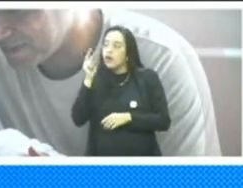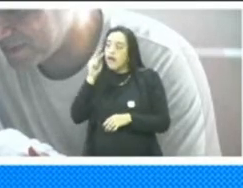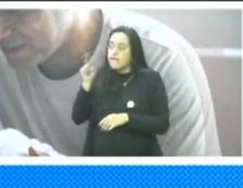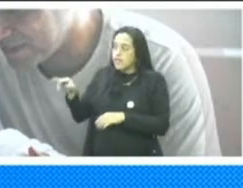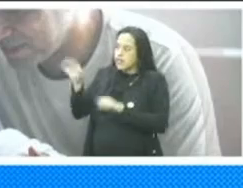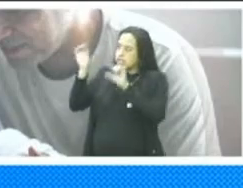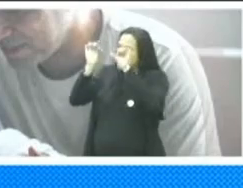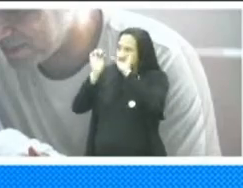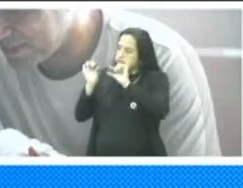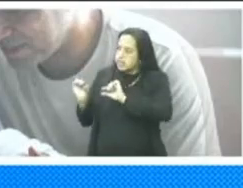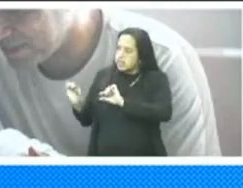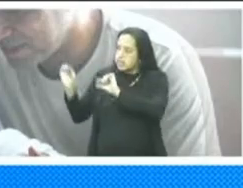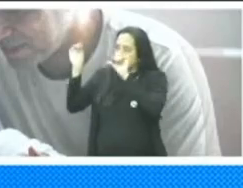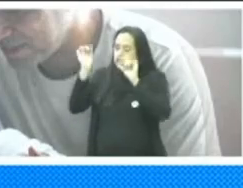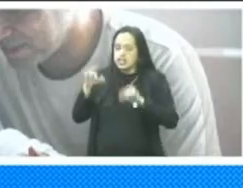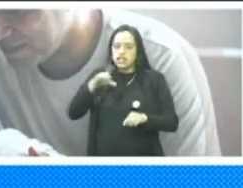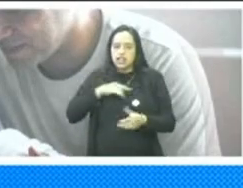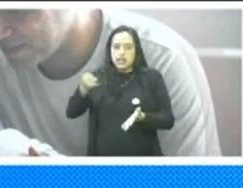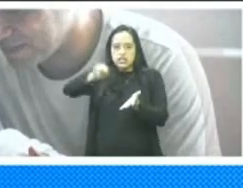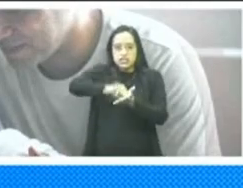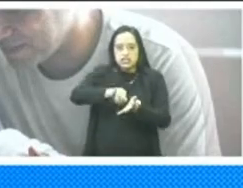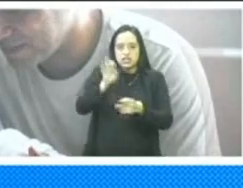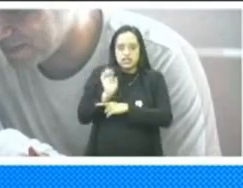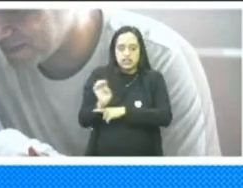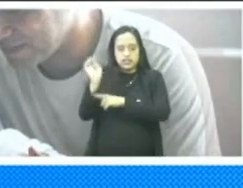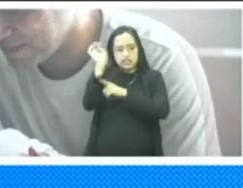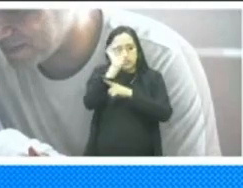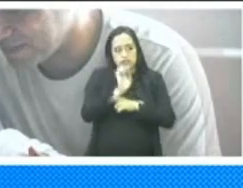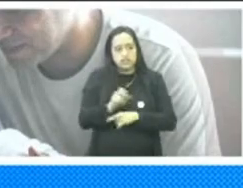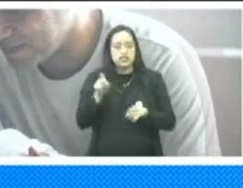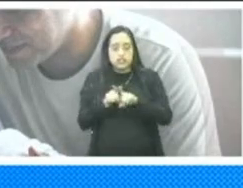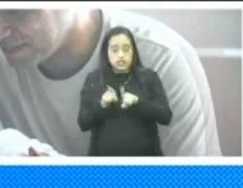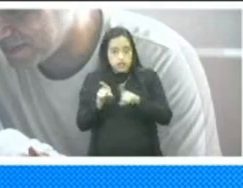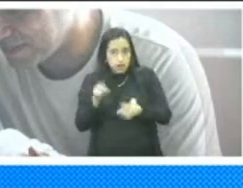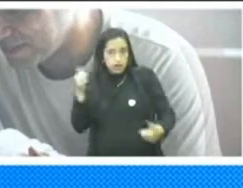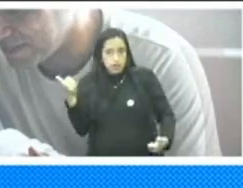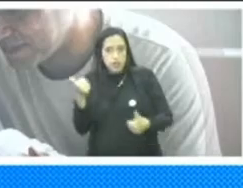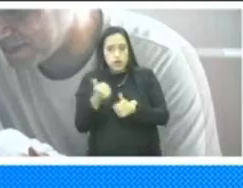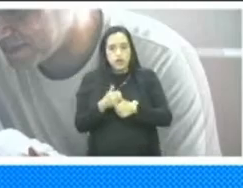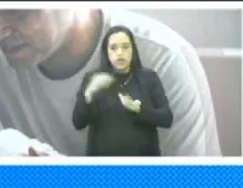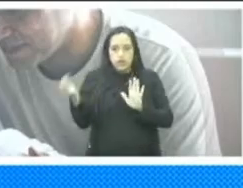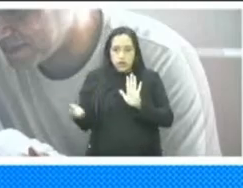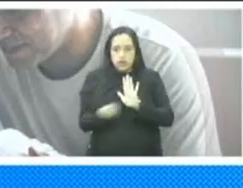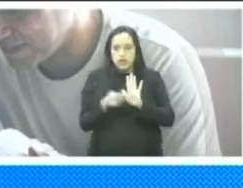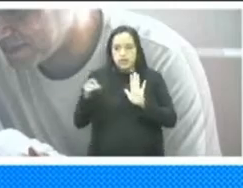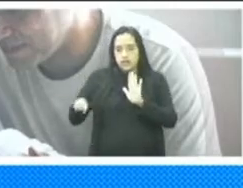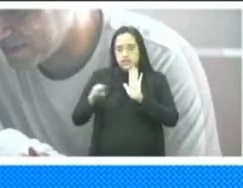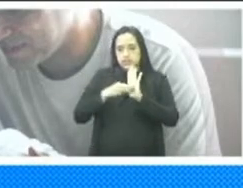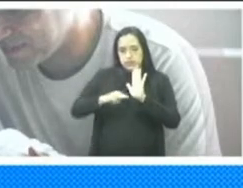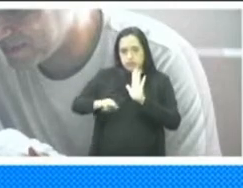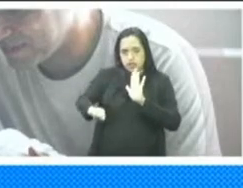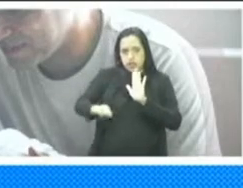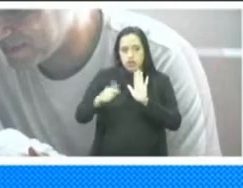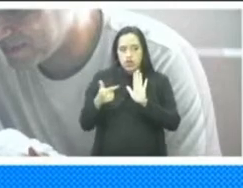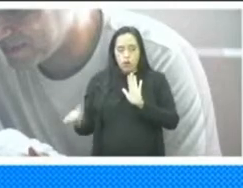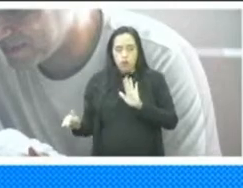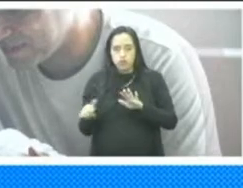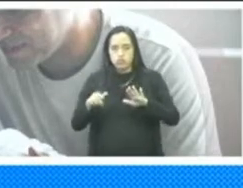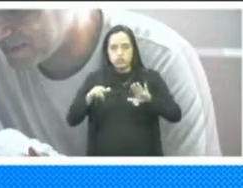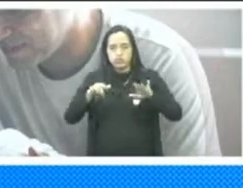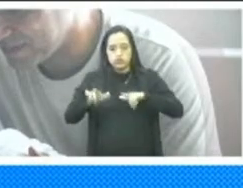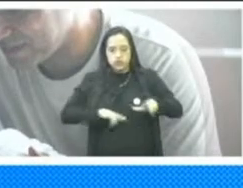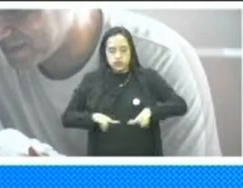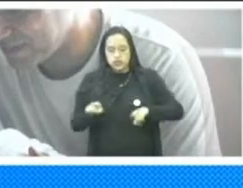vê, então, que a gente tem centros estaduais que também apoiam a implementação do método em outros